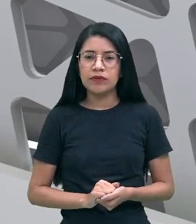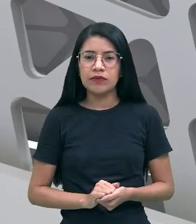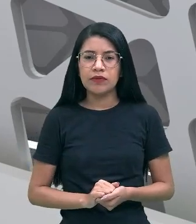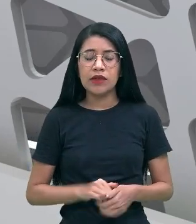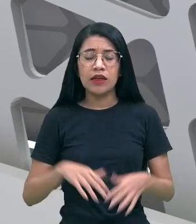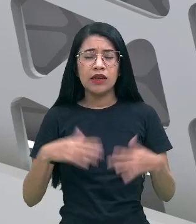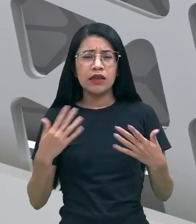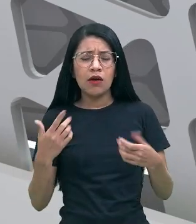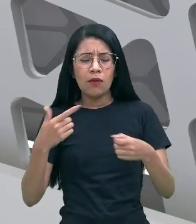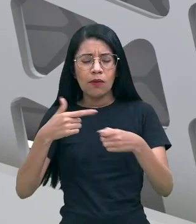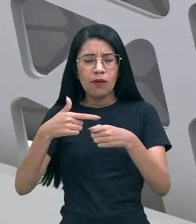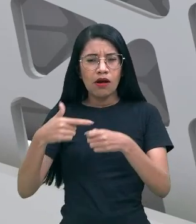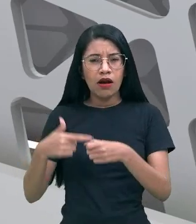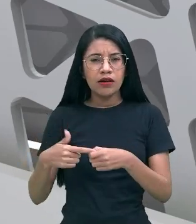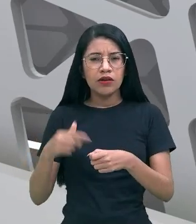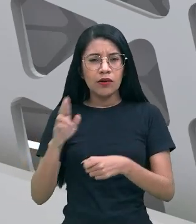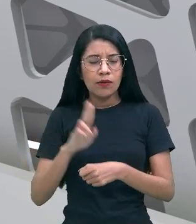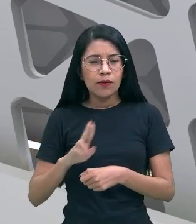diesel que eu queimo